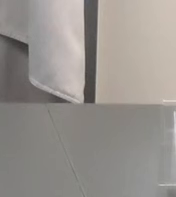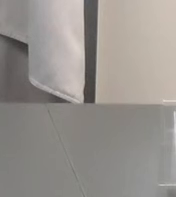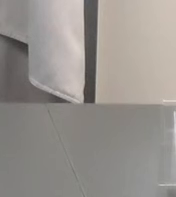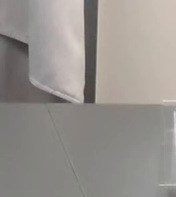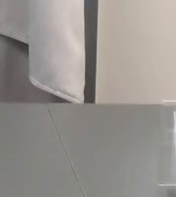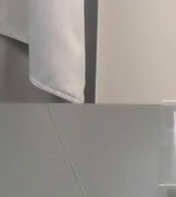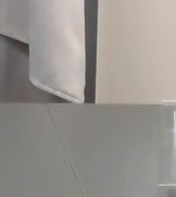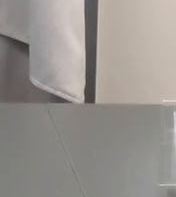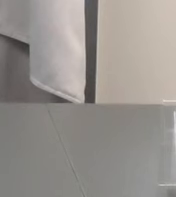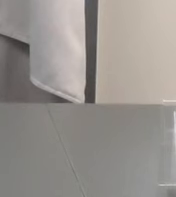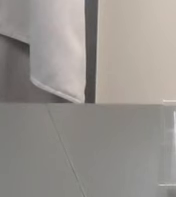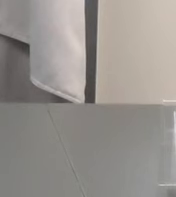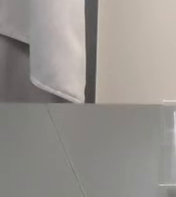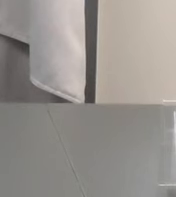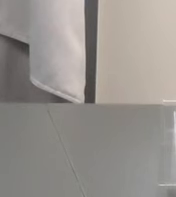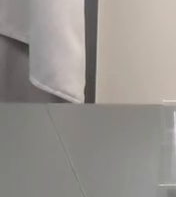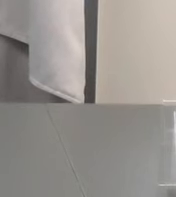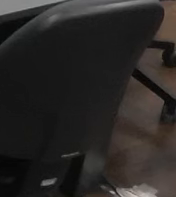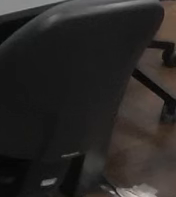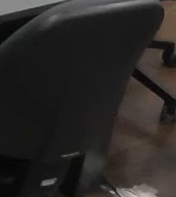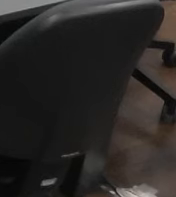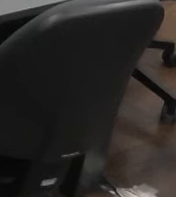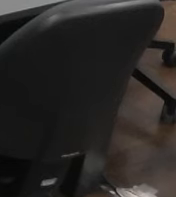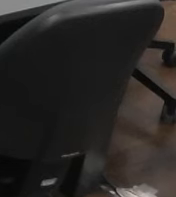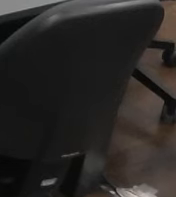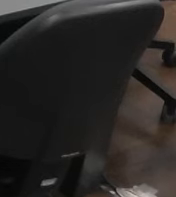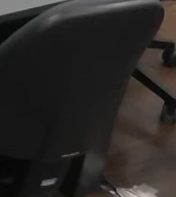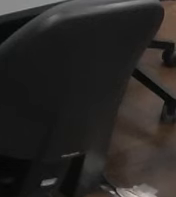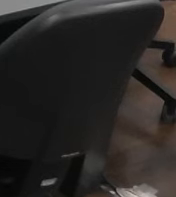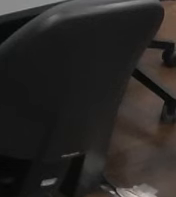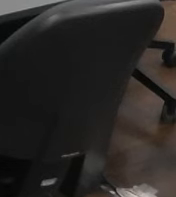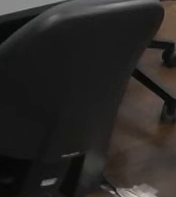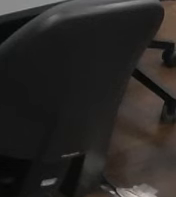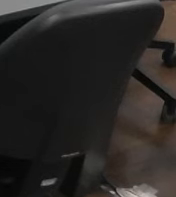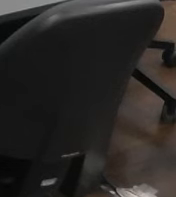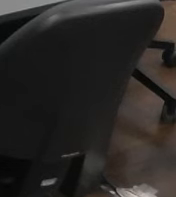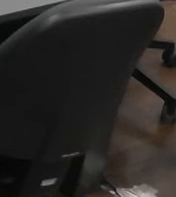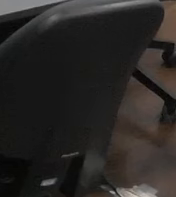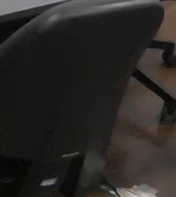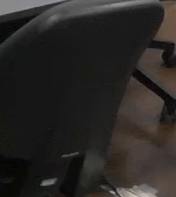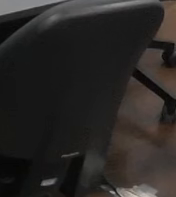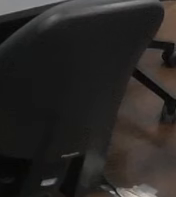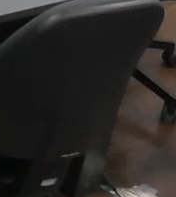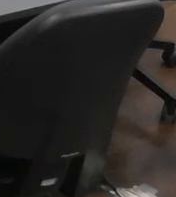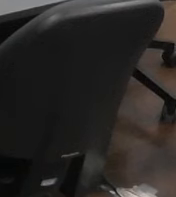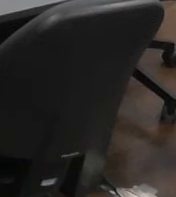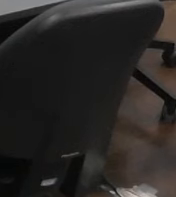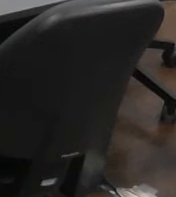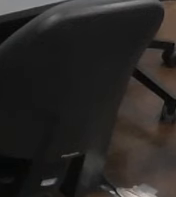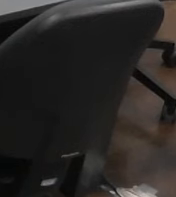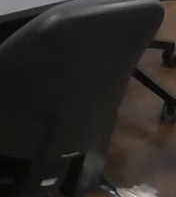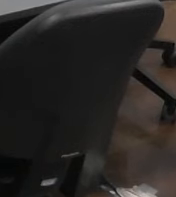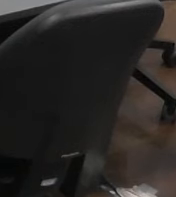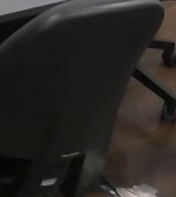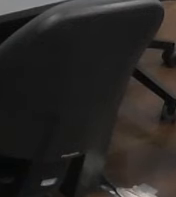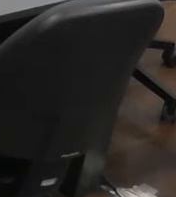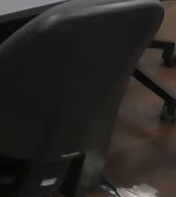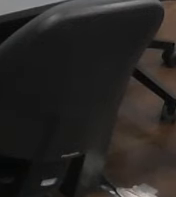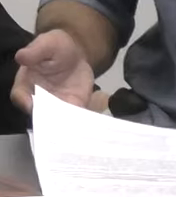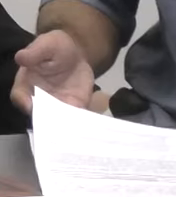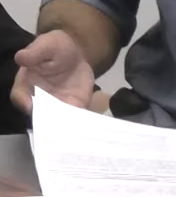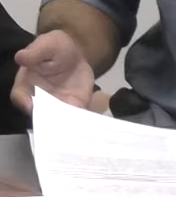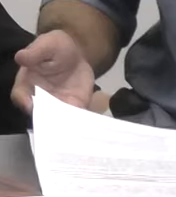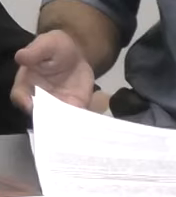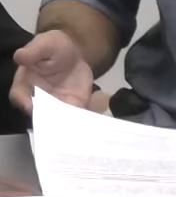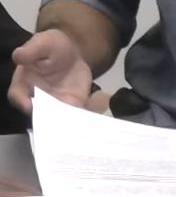especificamente sobre resíduos sólidos. Sim, mas a 2 você menciona a lei federal. Ah, tá bom. Mas está falando é melhor de resíduos. Não, um fica melhor. Eu concordo com